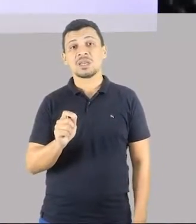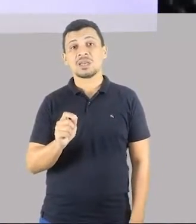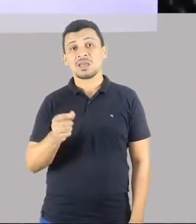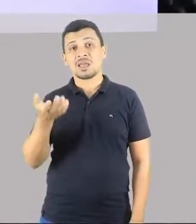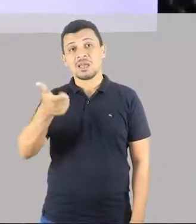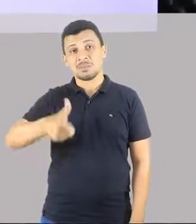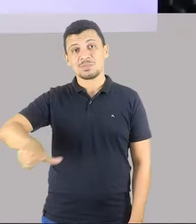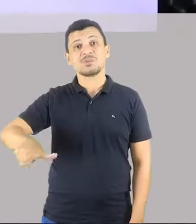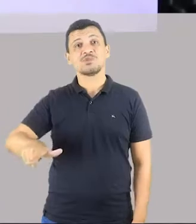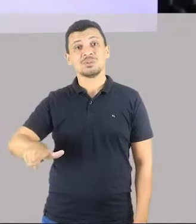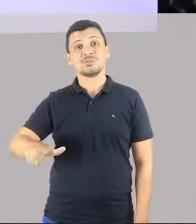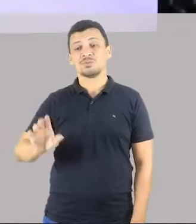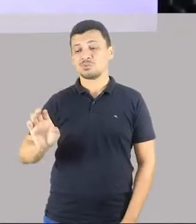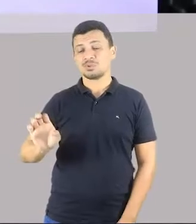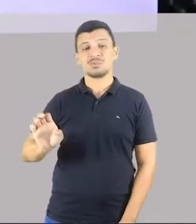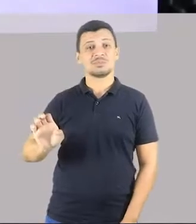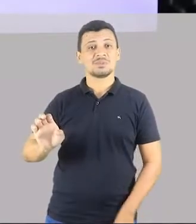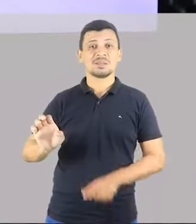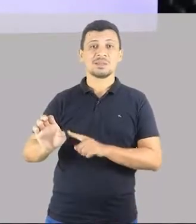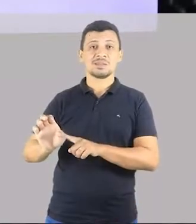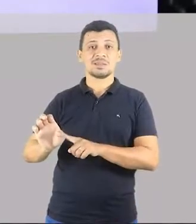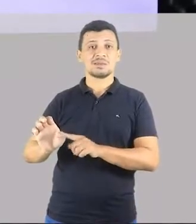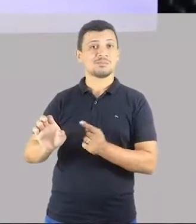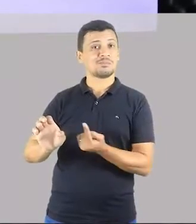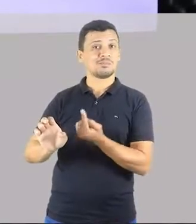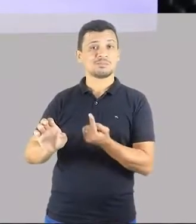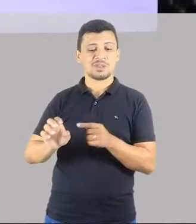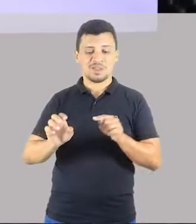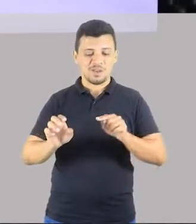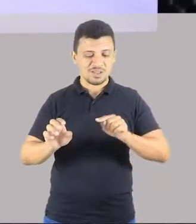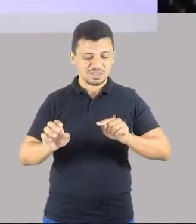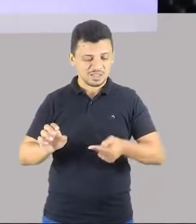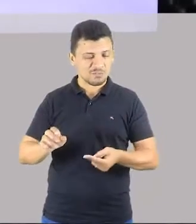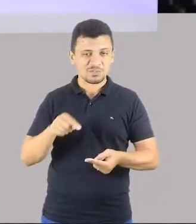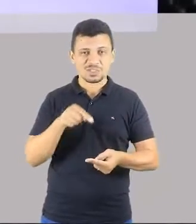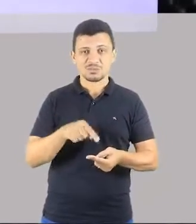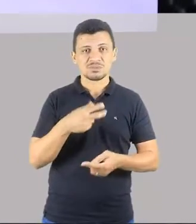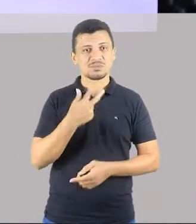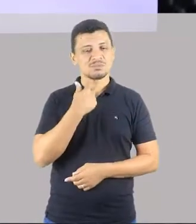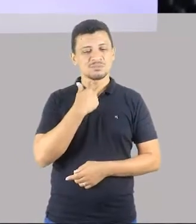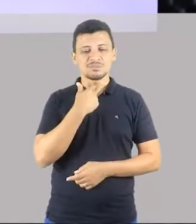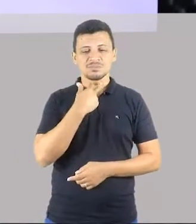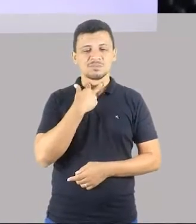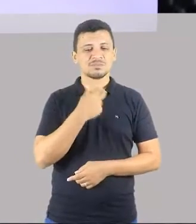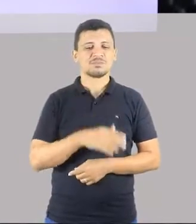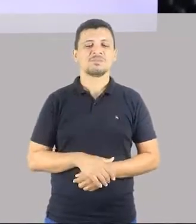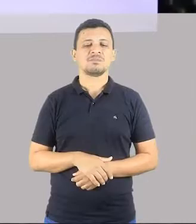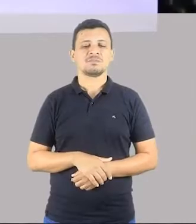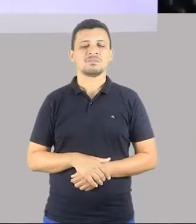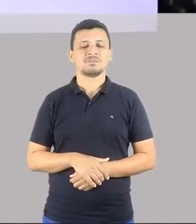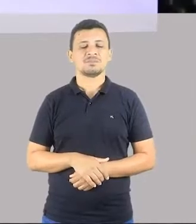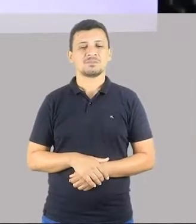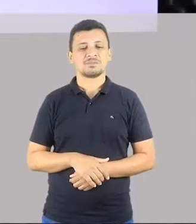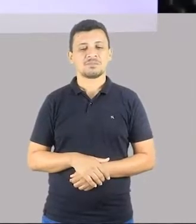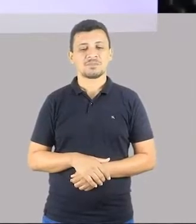repetido, certo? Esse I aqui elimina essa vírgula que está aí depois de conferencista. Seria assim, ó, interesse